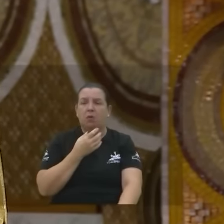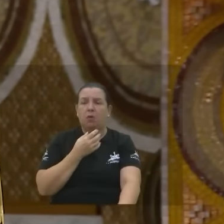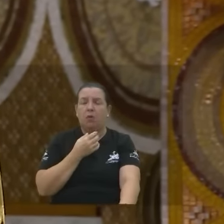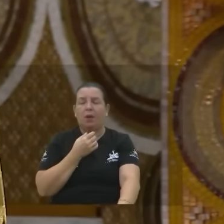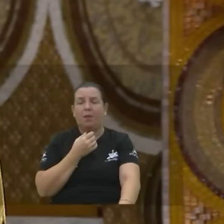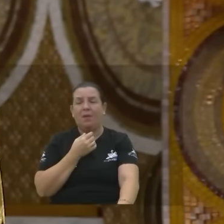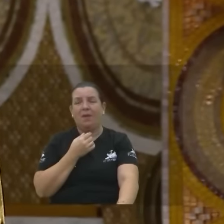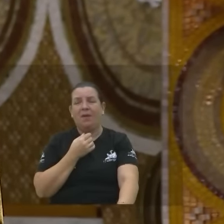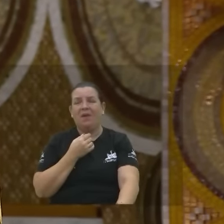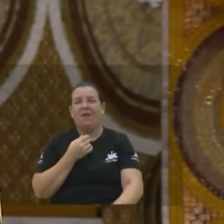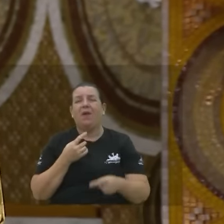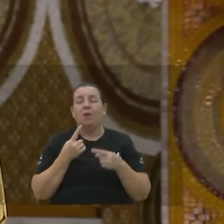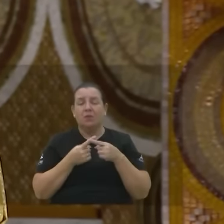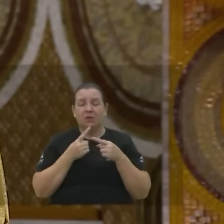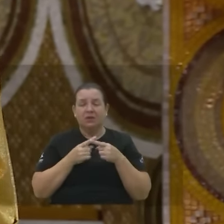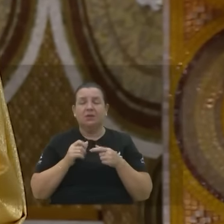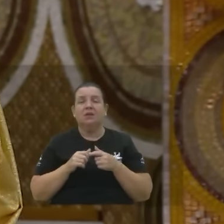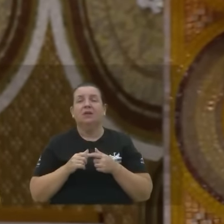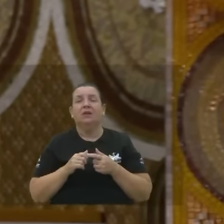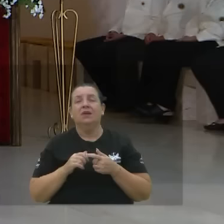porque